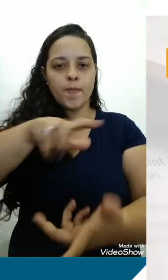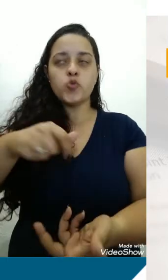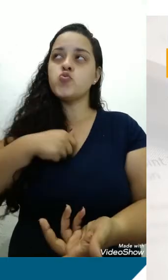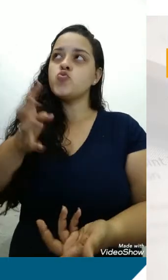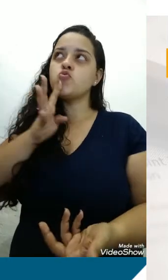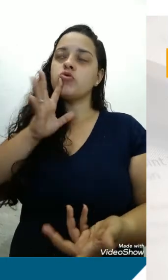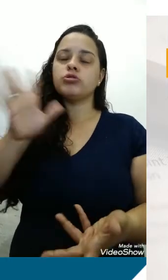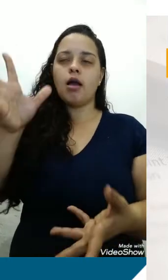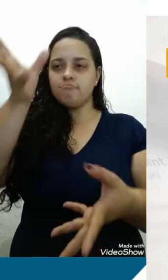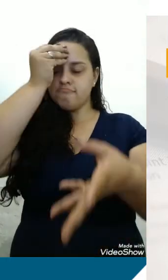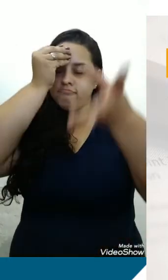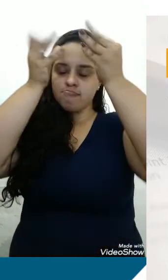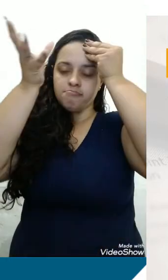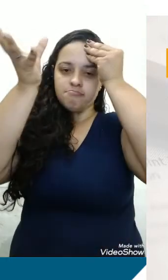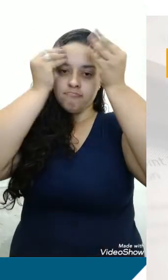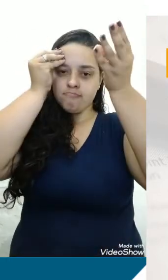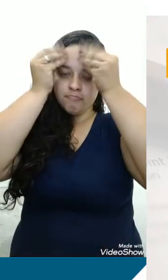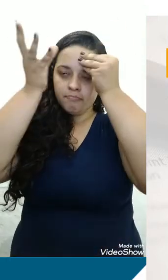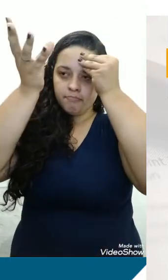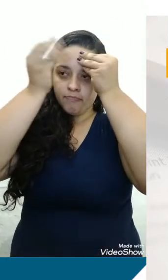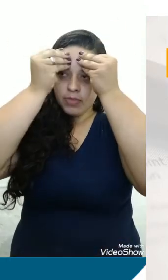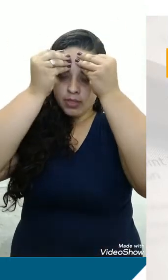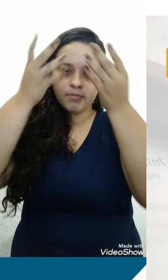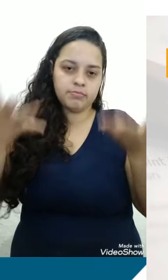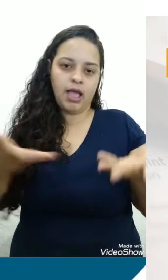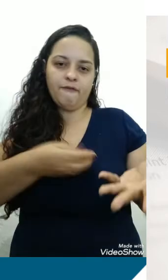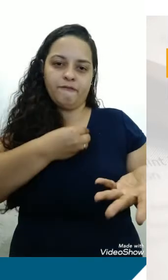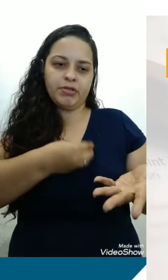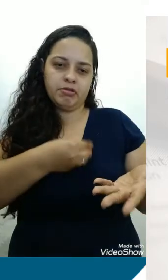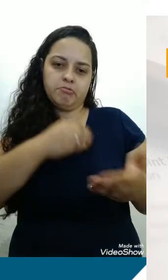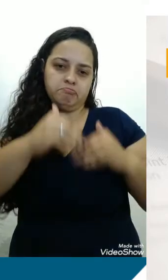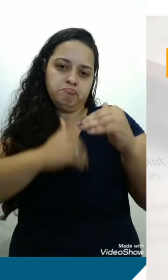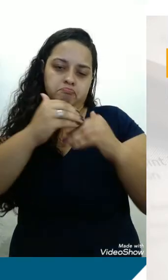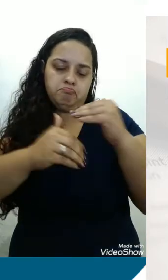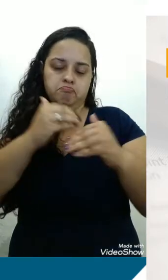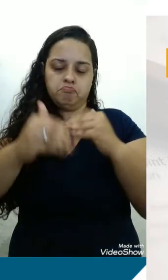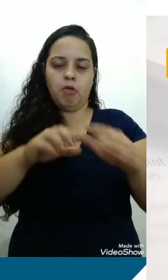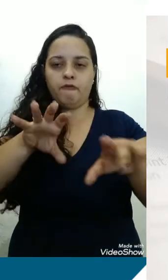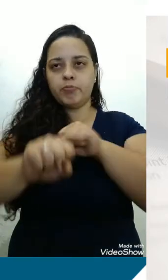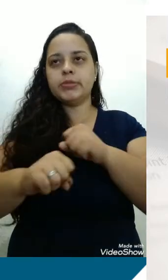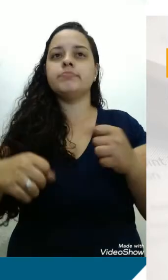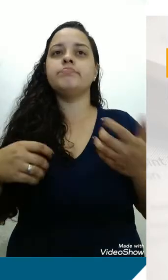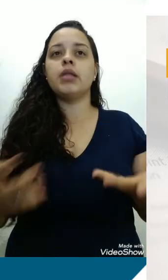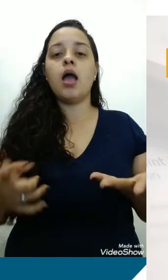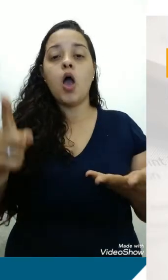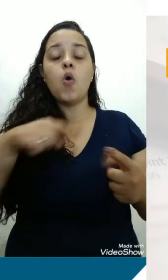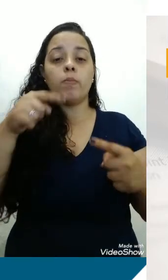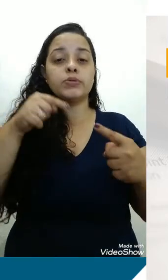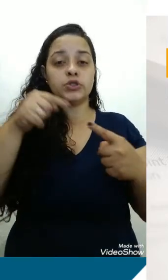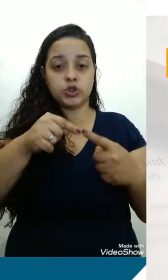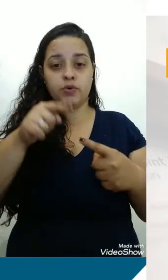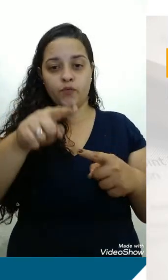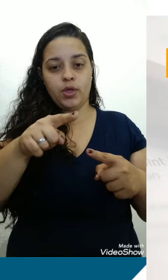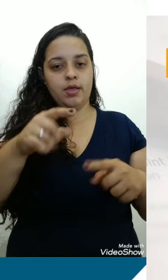mundo, pelas informações que nós temos e vamos adquirindo no decorrer da nossa formação pessoal. Então, o objetivo